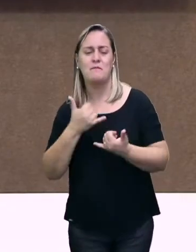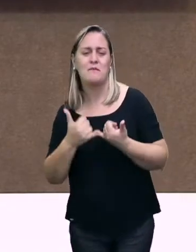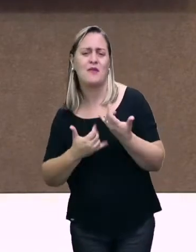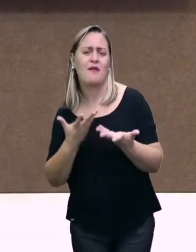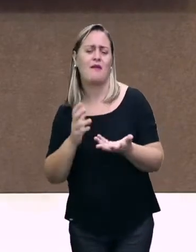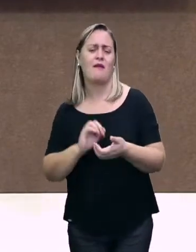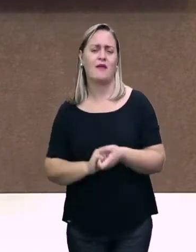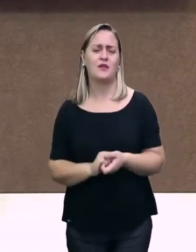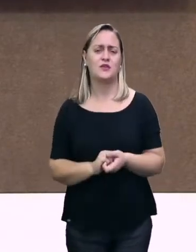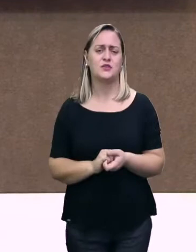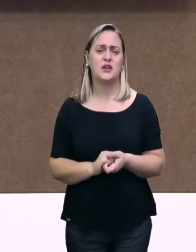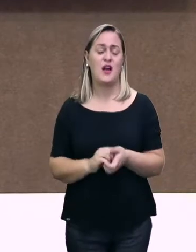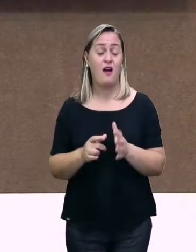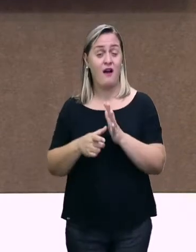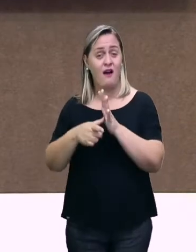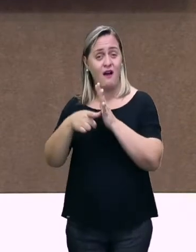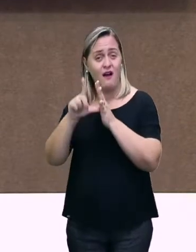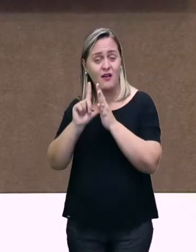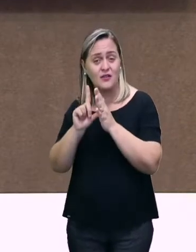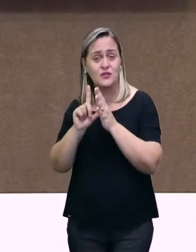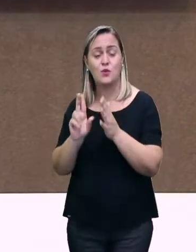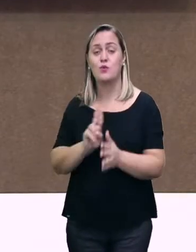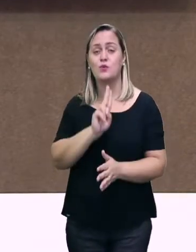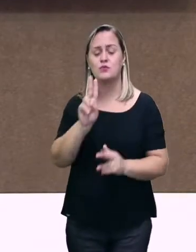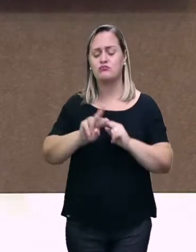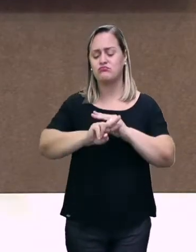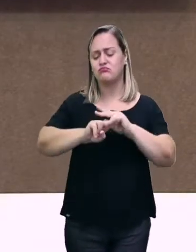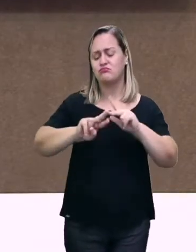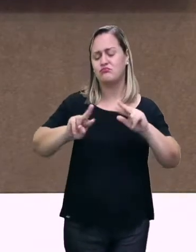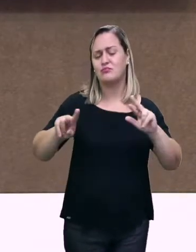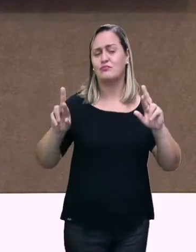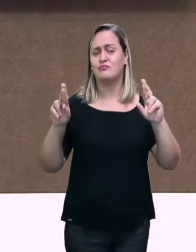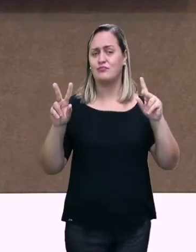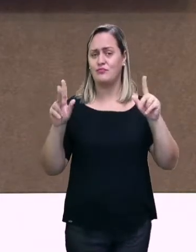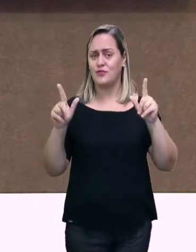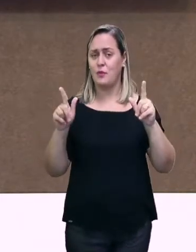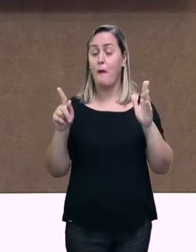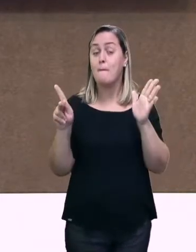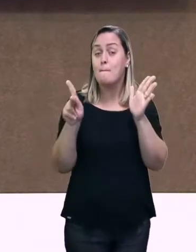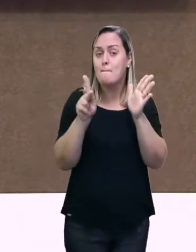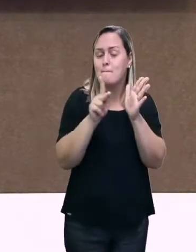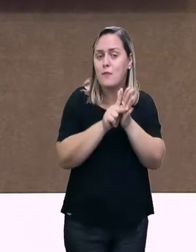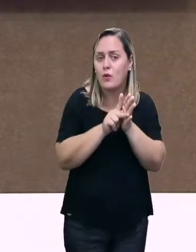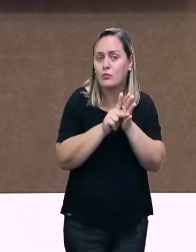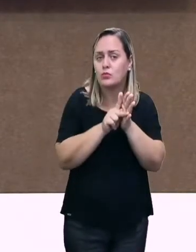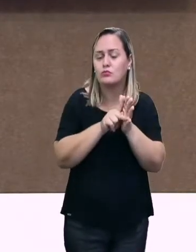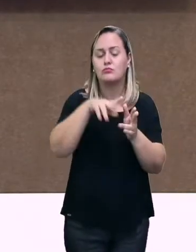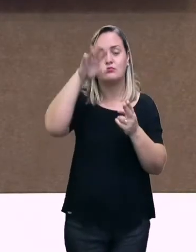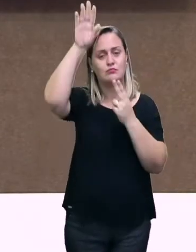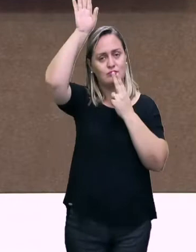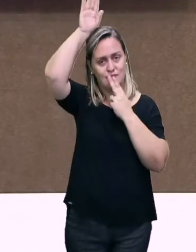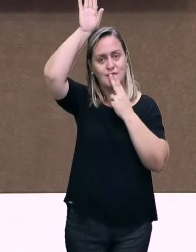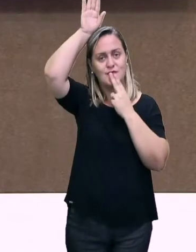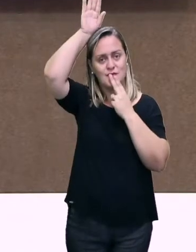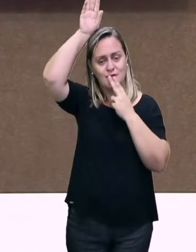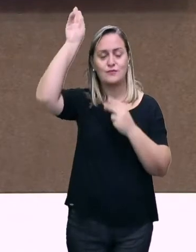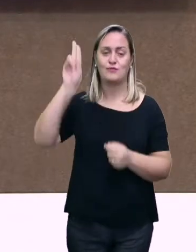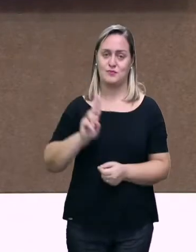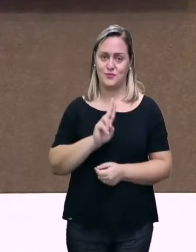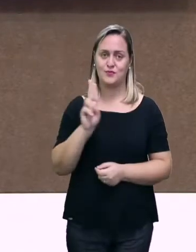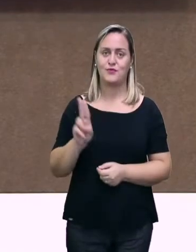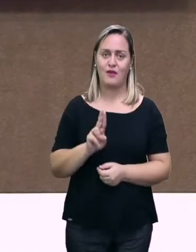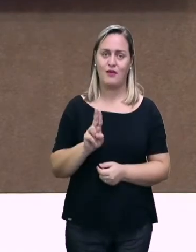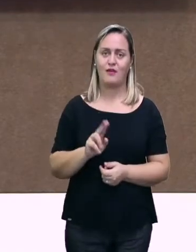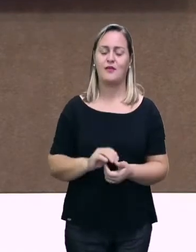ave, com cipó, entre outras coisas, né, que lá os índios cultivavam e aproveitavam.